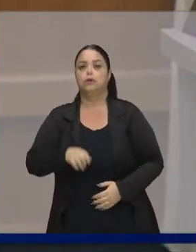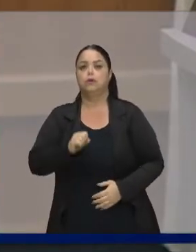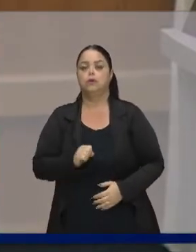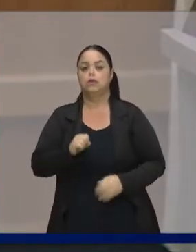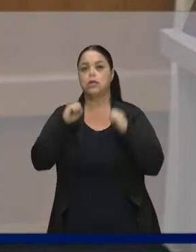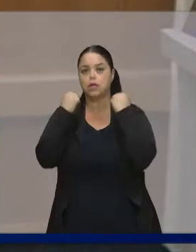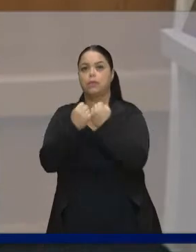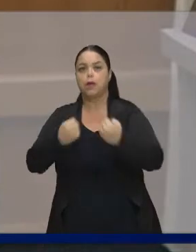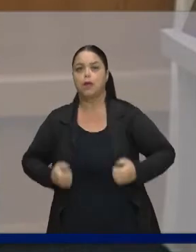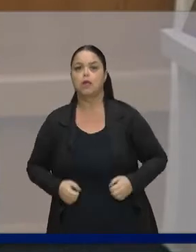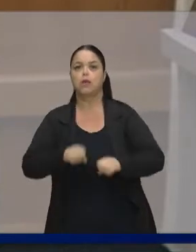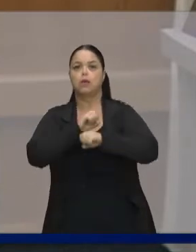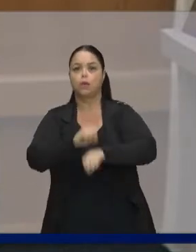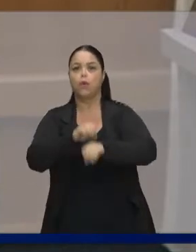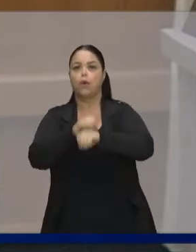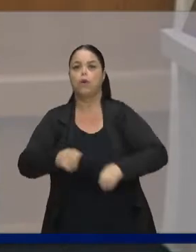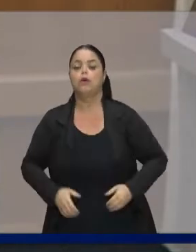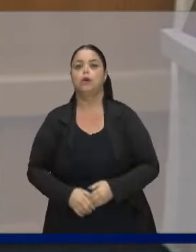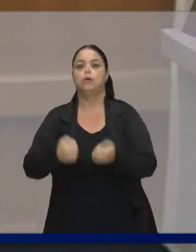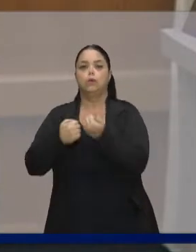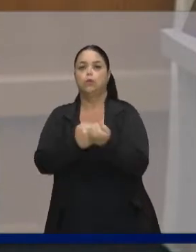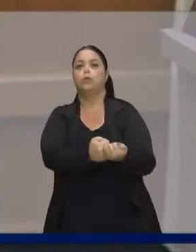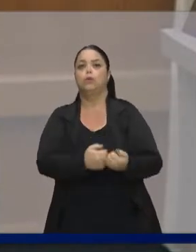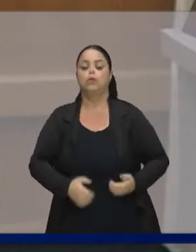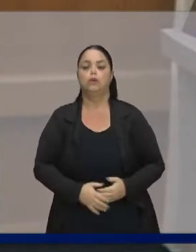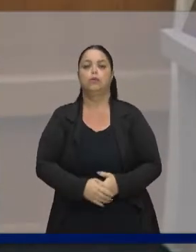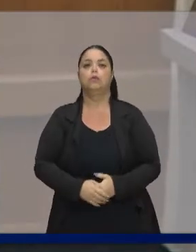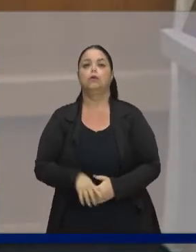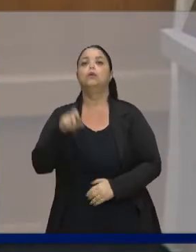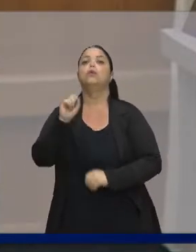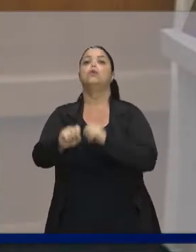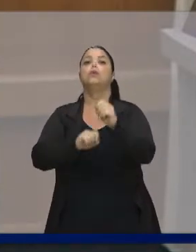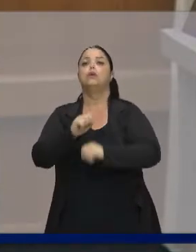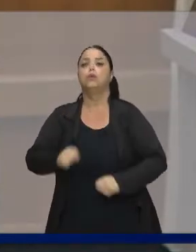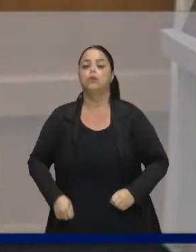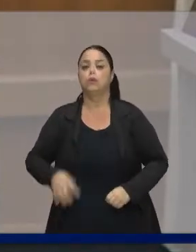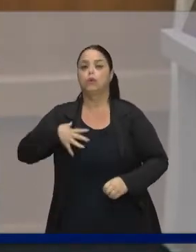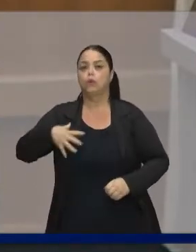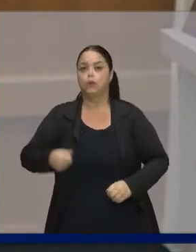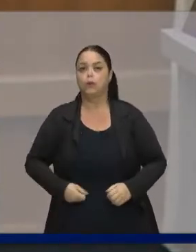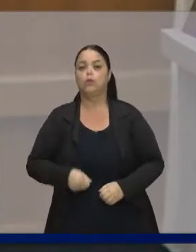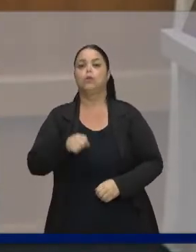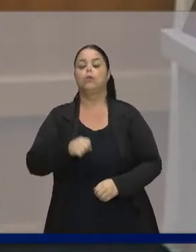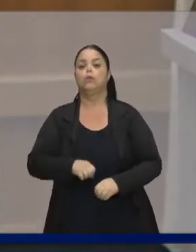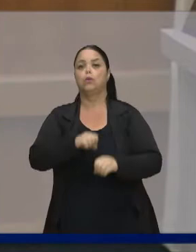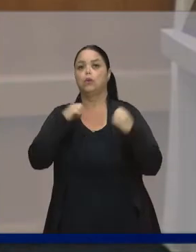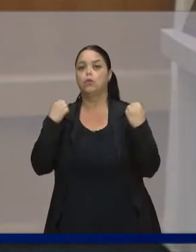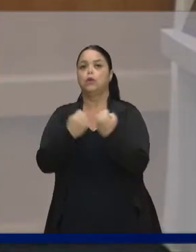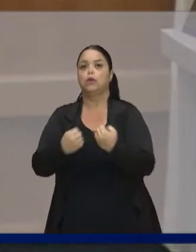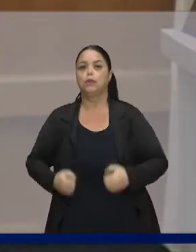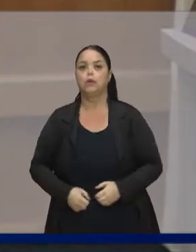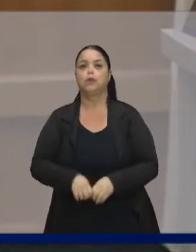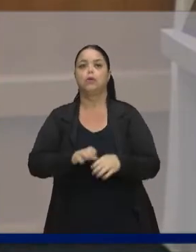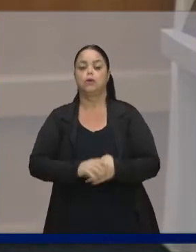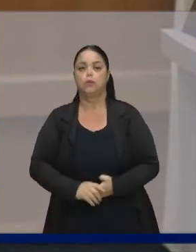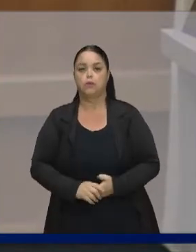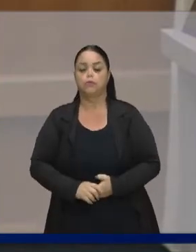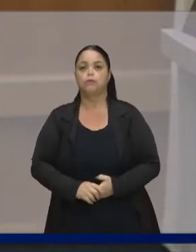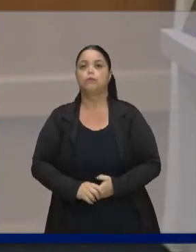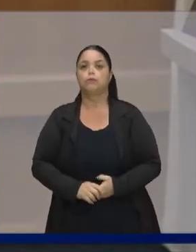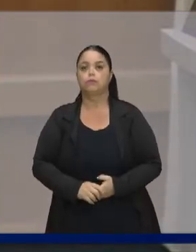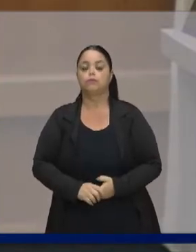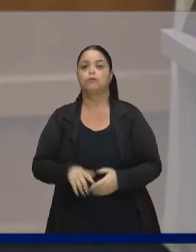seminarista, esteve lá, também ajudou muito na questão, junto com meu filho lá no seminário, e agora